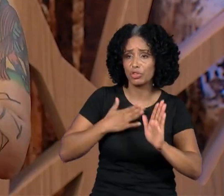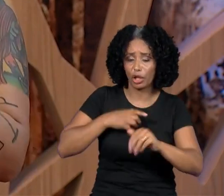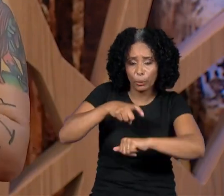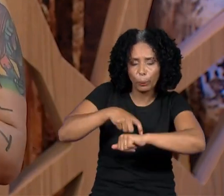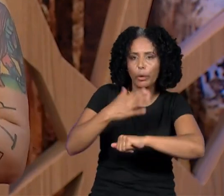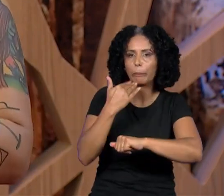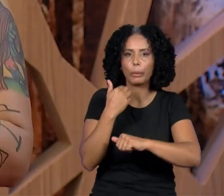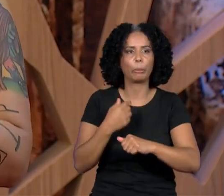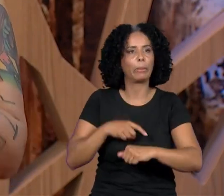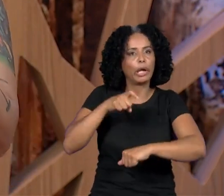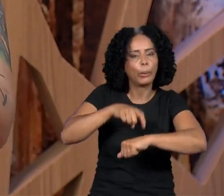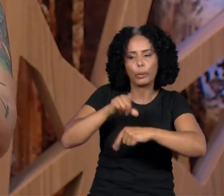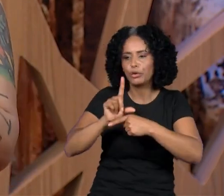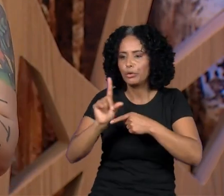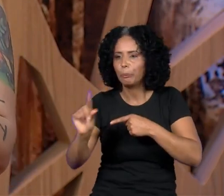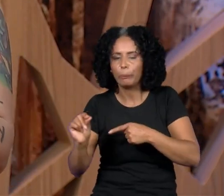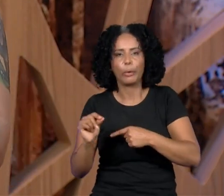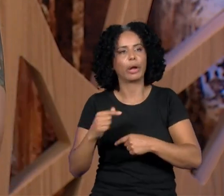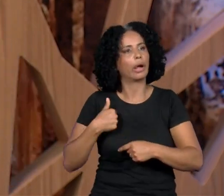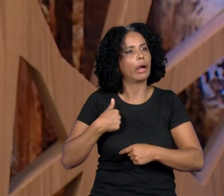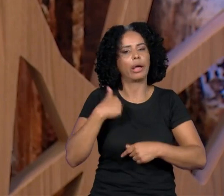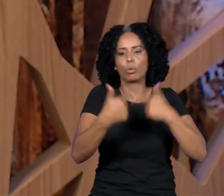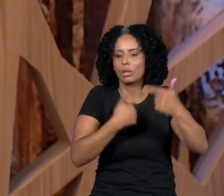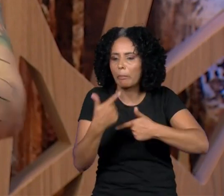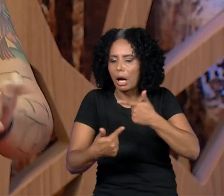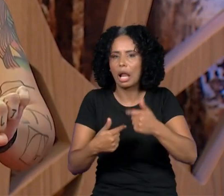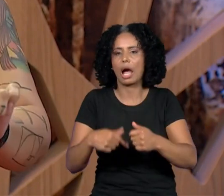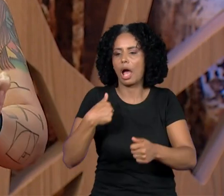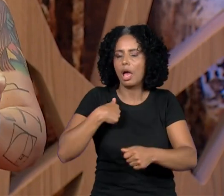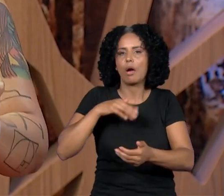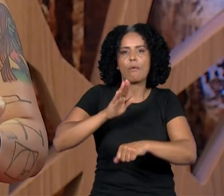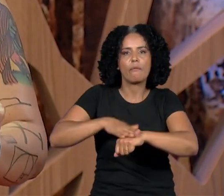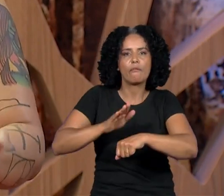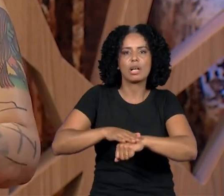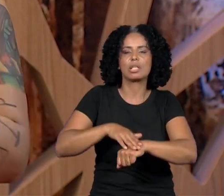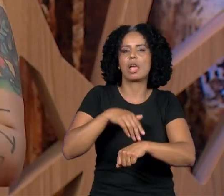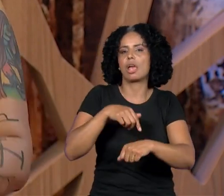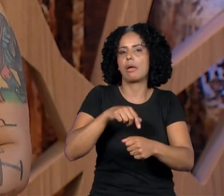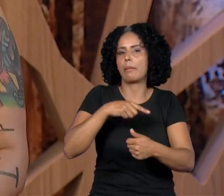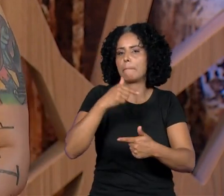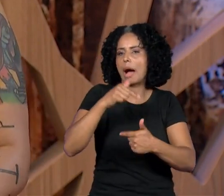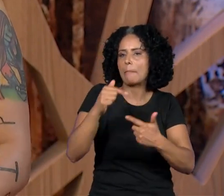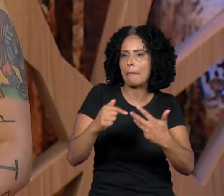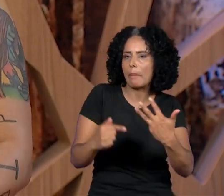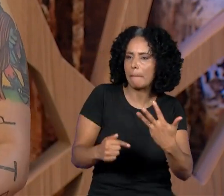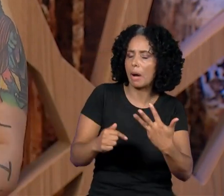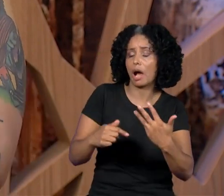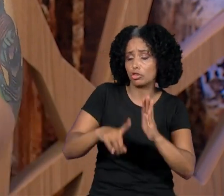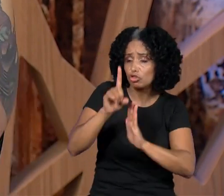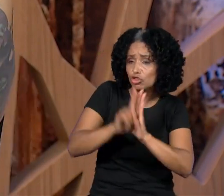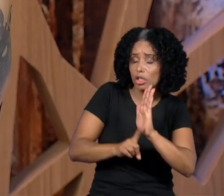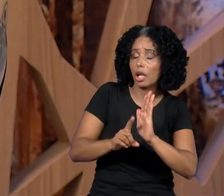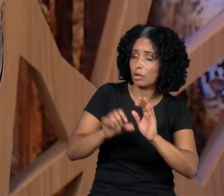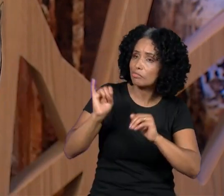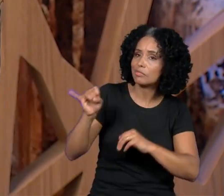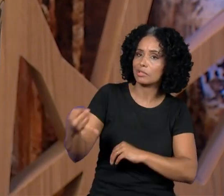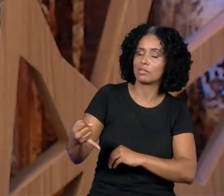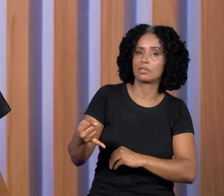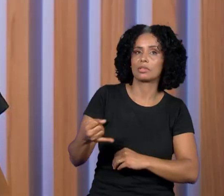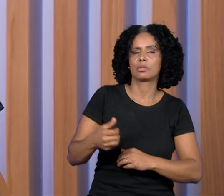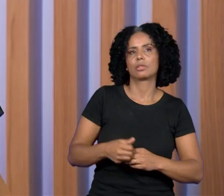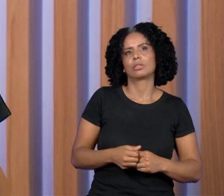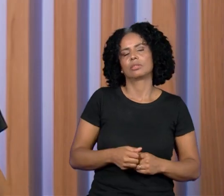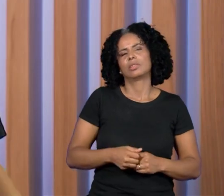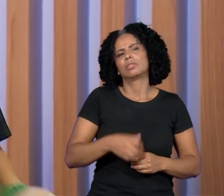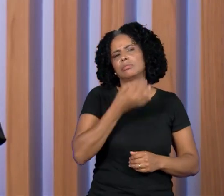chegar e falar, eu vou trabalhar e fazer isso, isso e isso. O que não está dentro do meu escopo. Direitos e deveres. Sabe o que falta, Cris? Que eu acho? Assim,